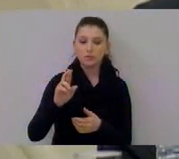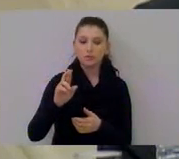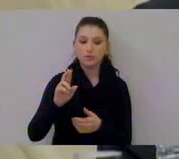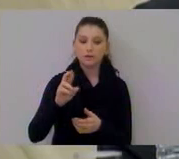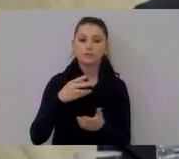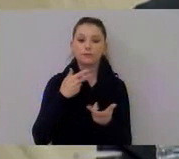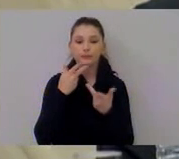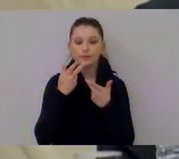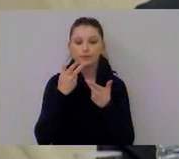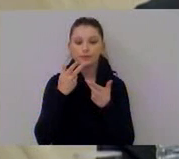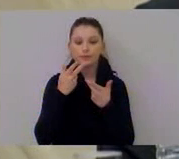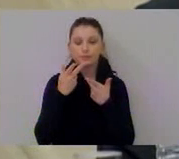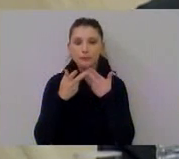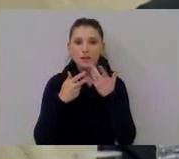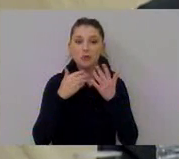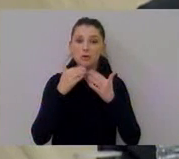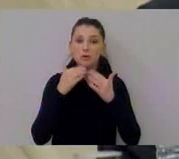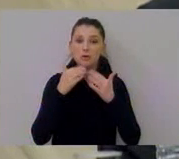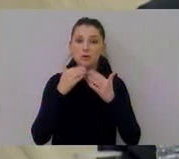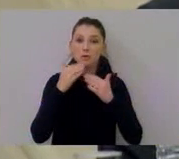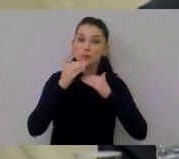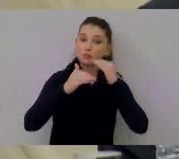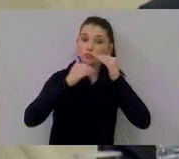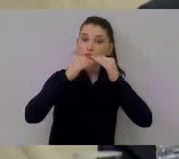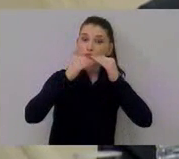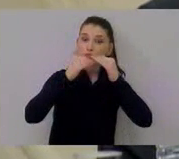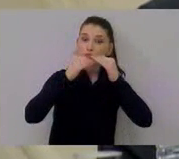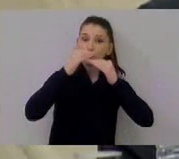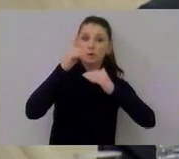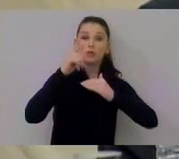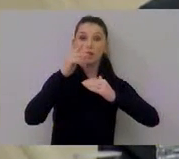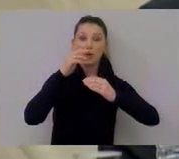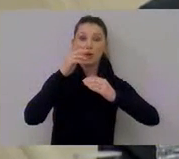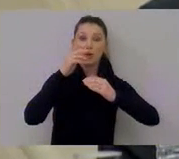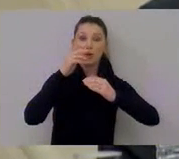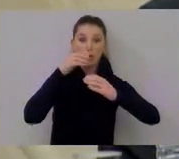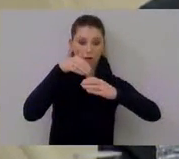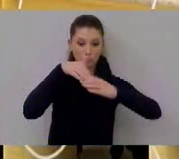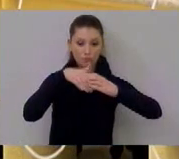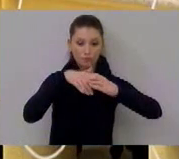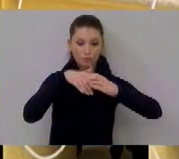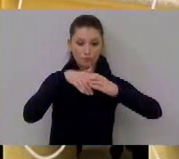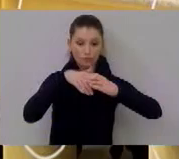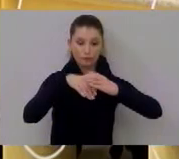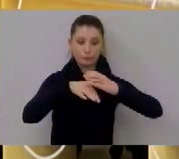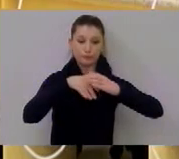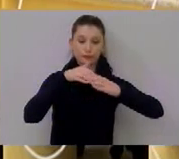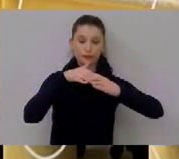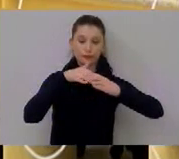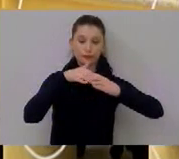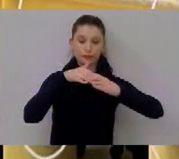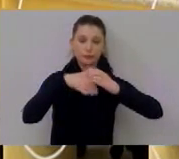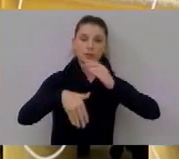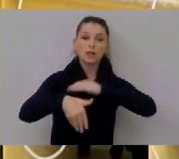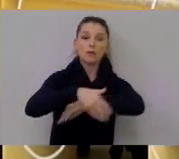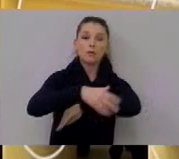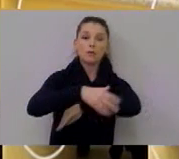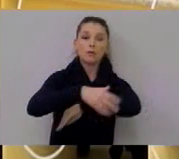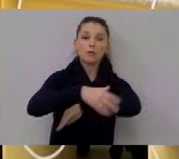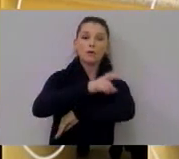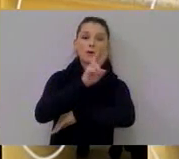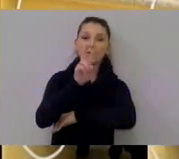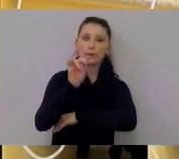construção de boca de lobo na esquina da Rua Virgínio Conte com